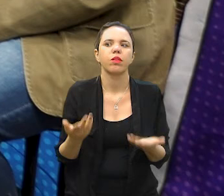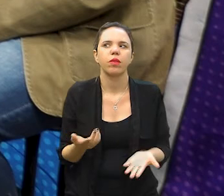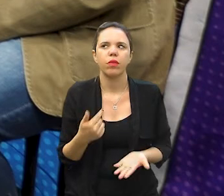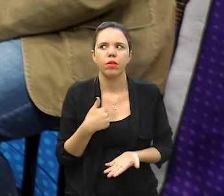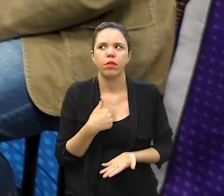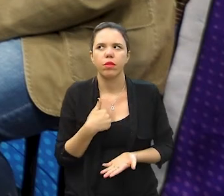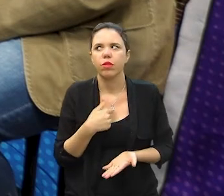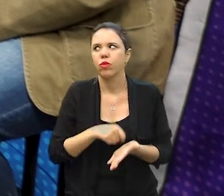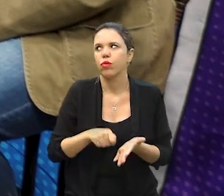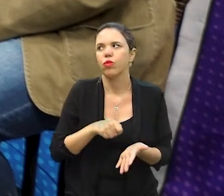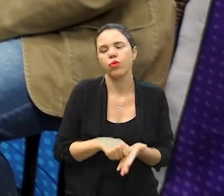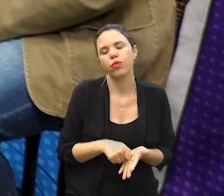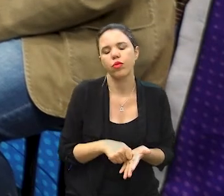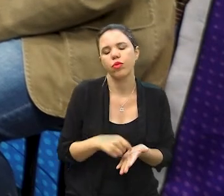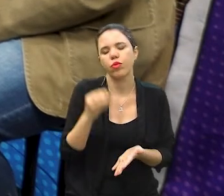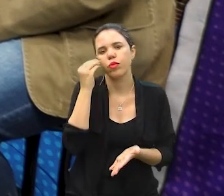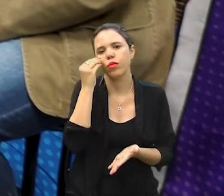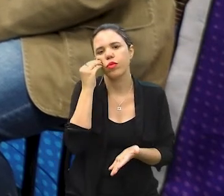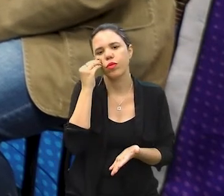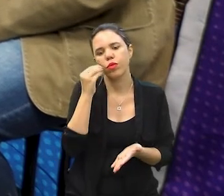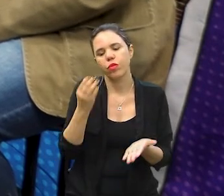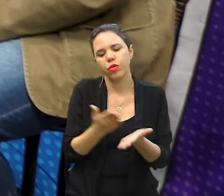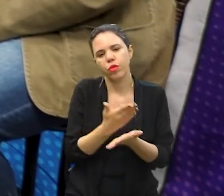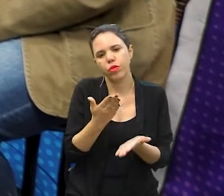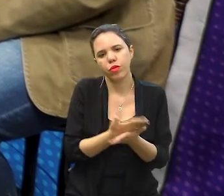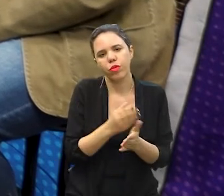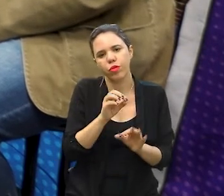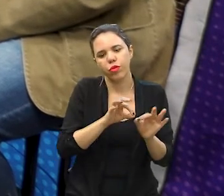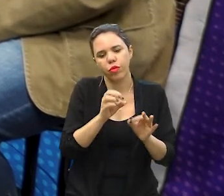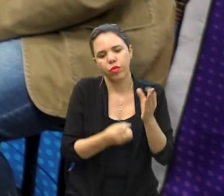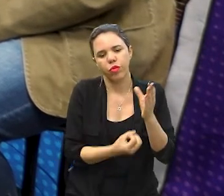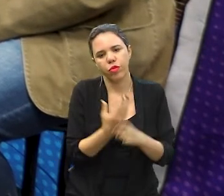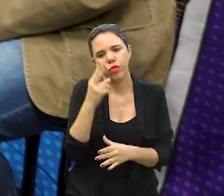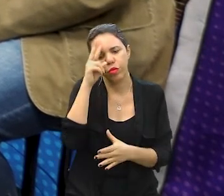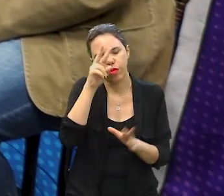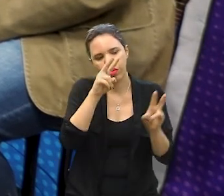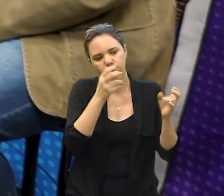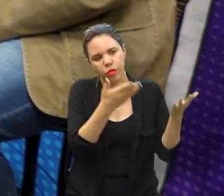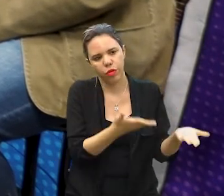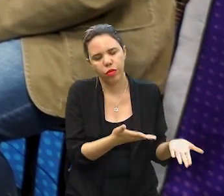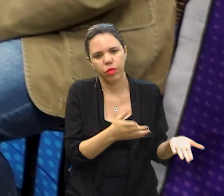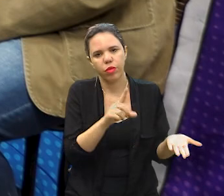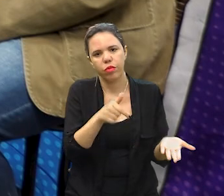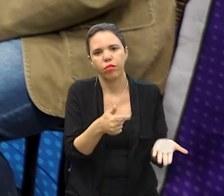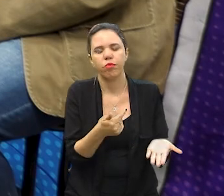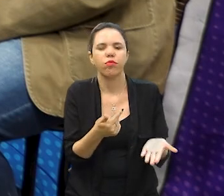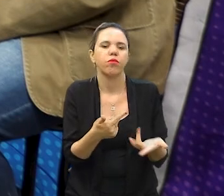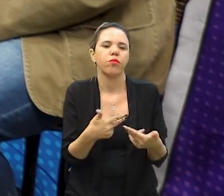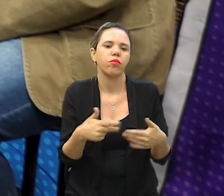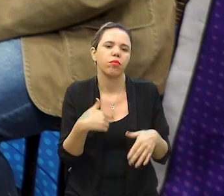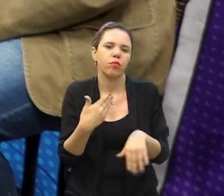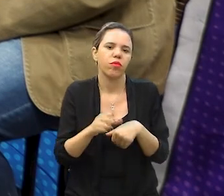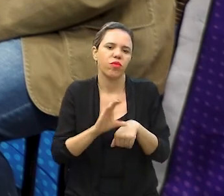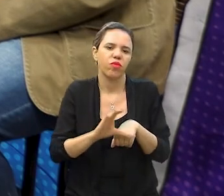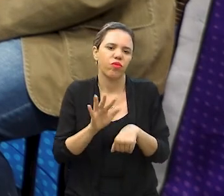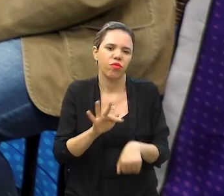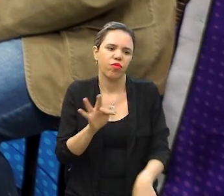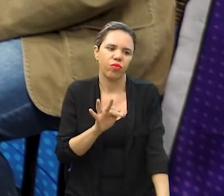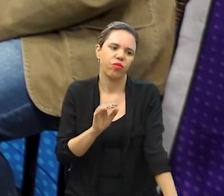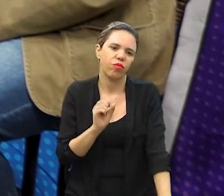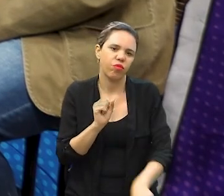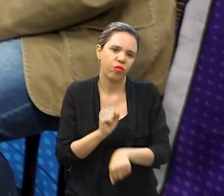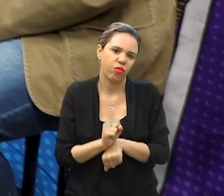eu anotei e tentei montar um livro sobre essa história. Mas aí foi por água abaixo, época de cursinho,